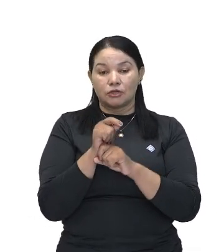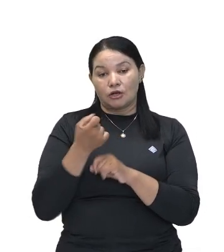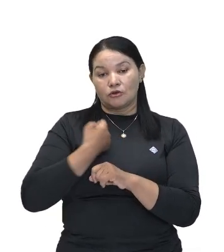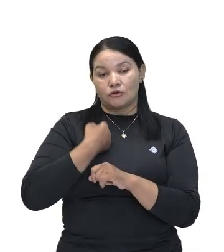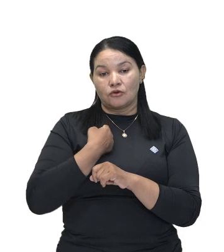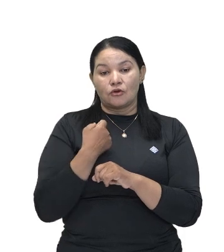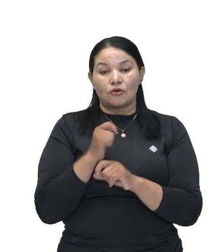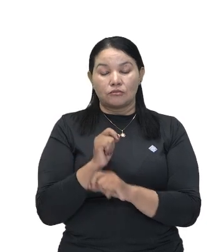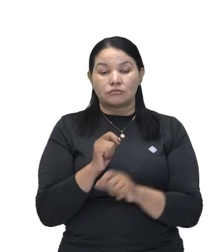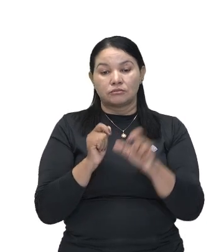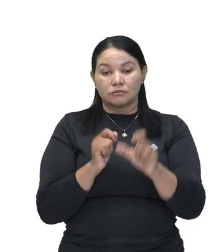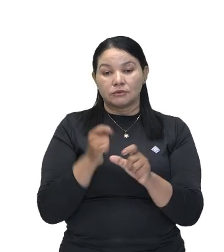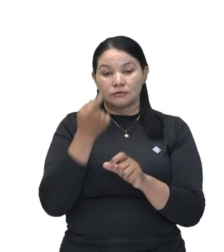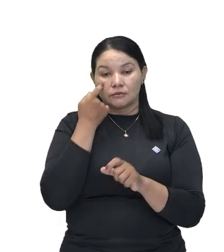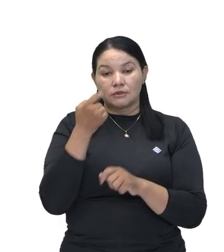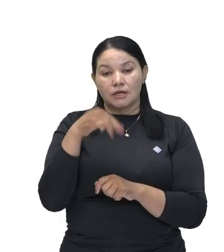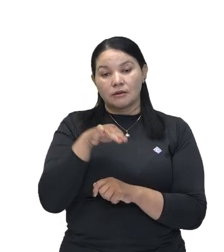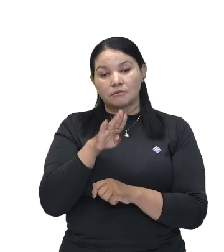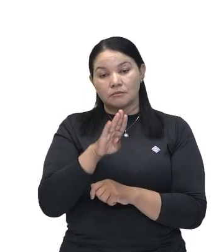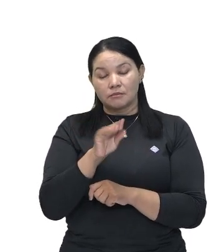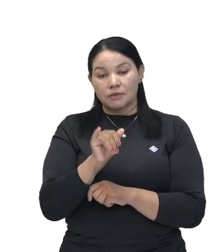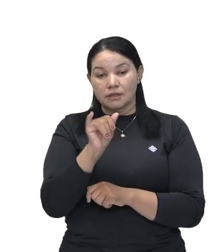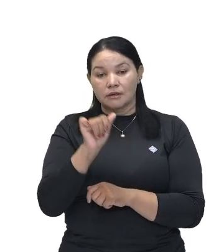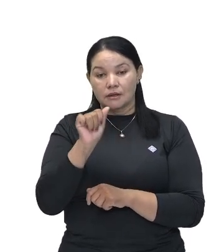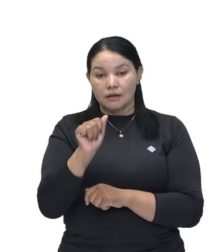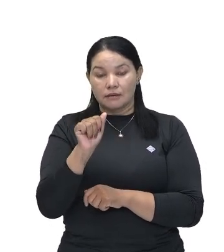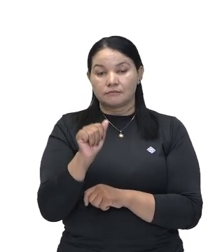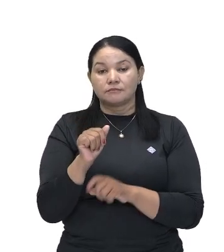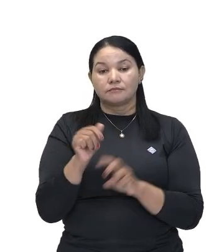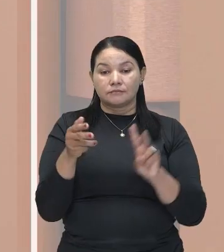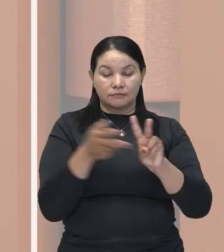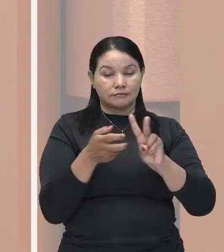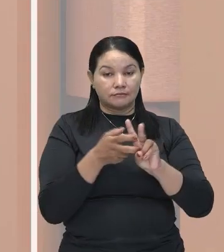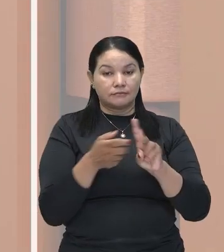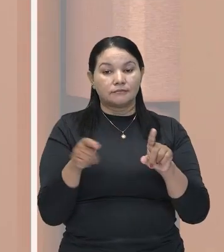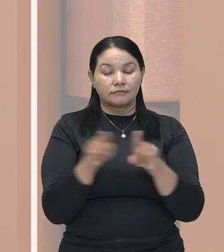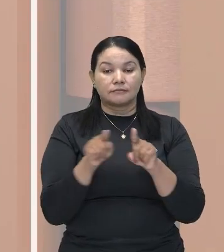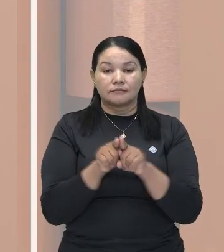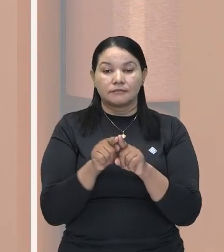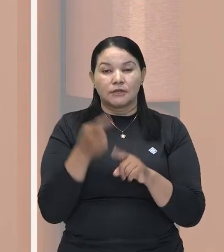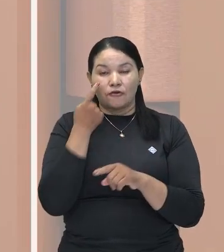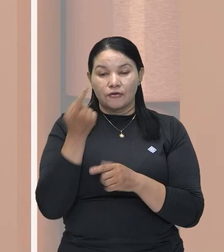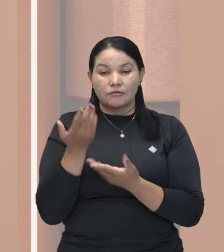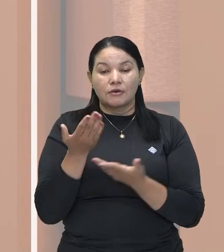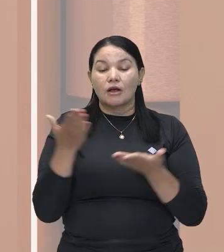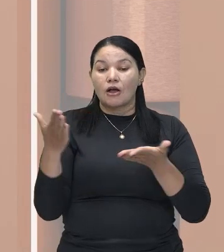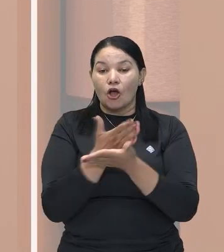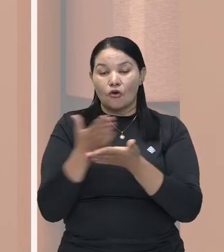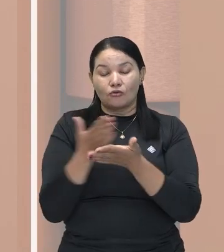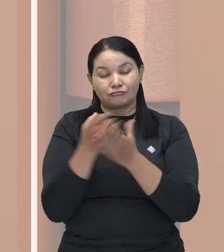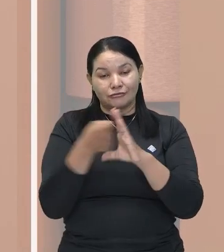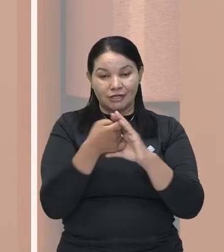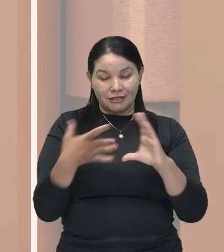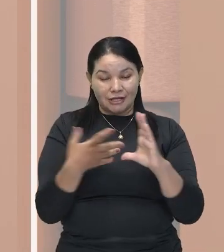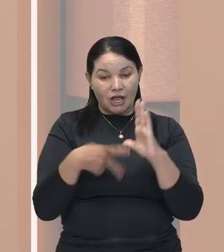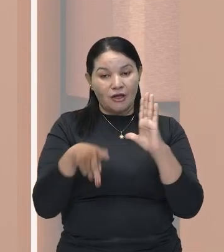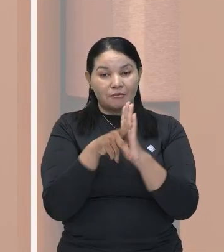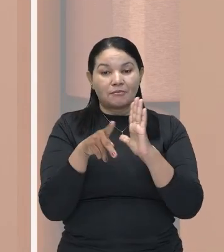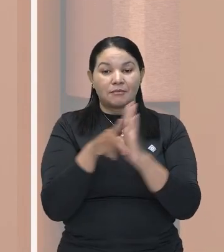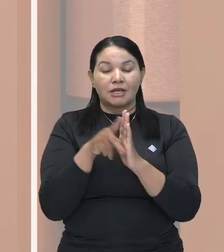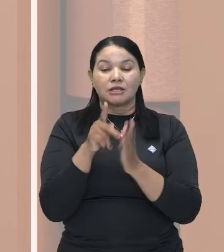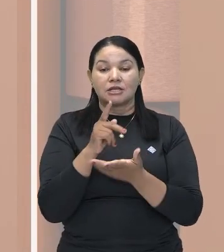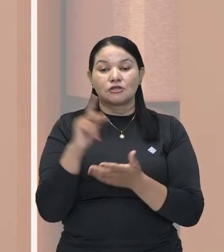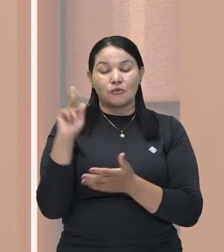o Mbiá Guarani, certo? Então aí nós vimos algumas características, né,